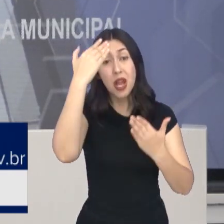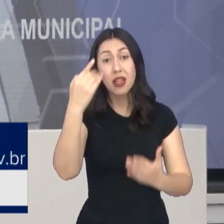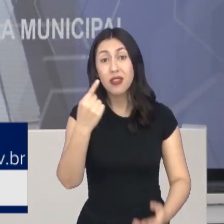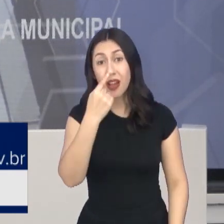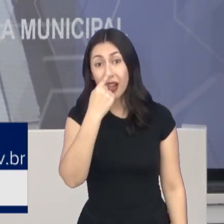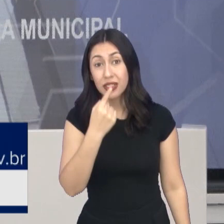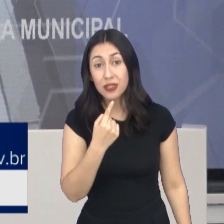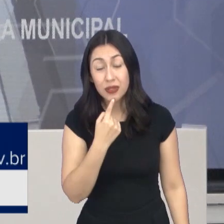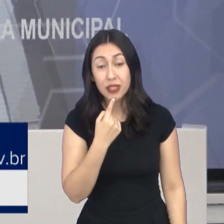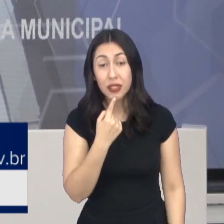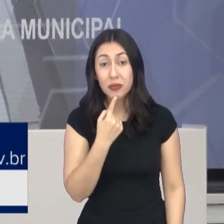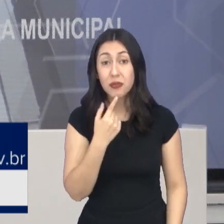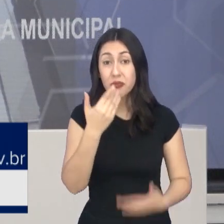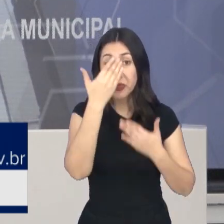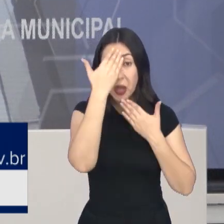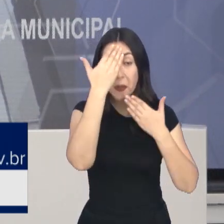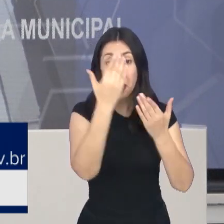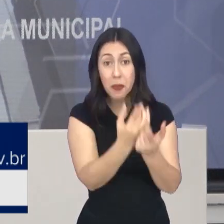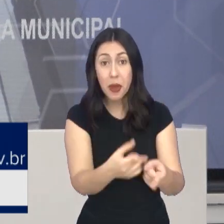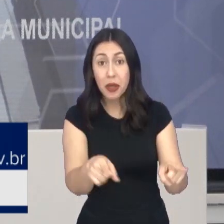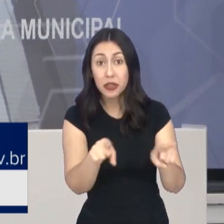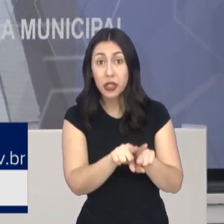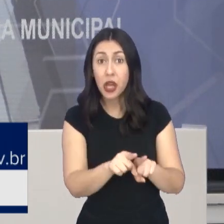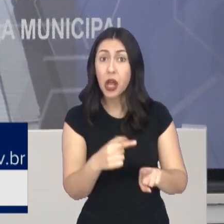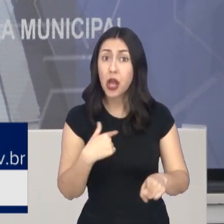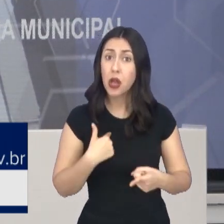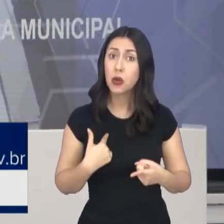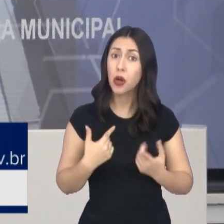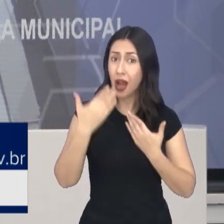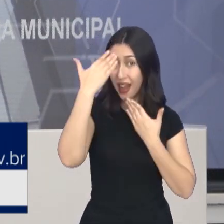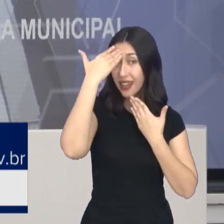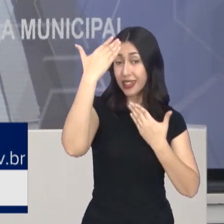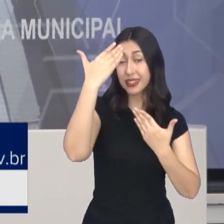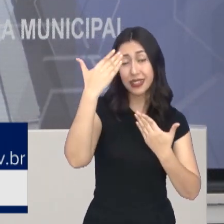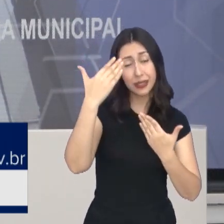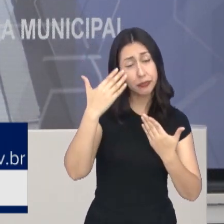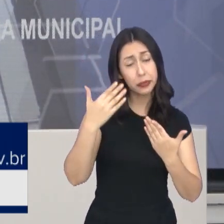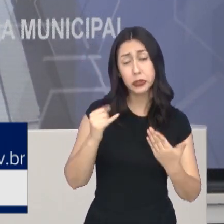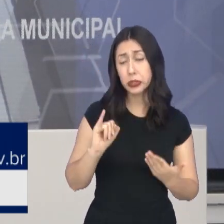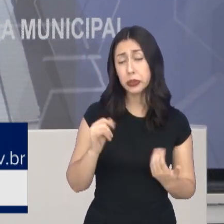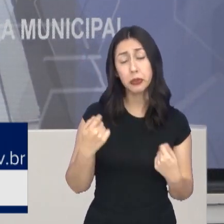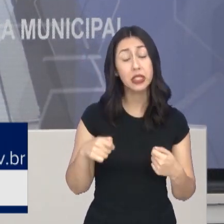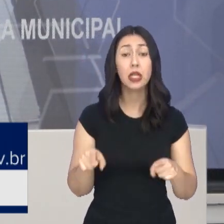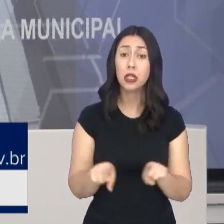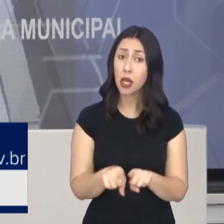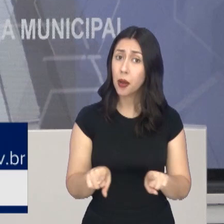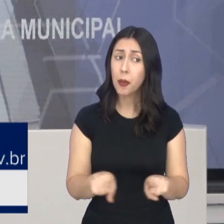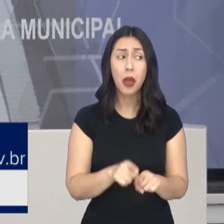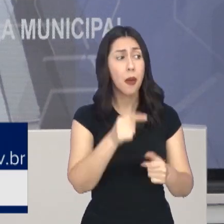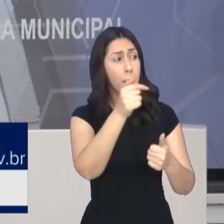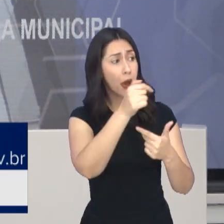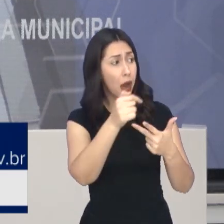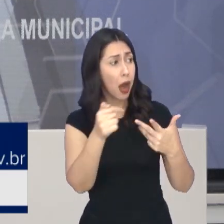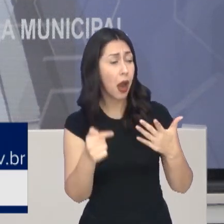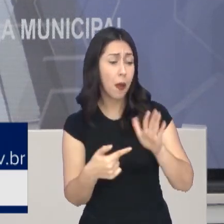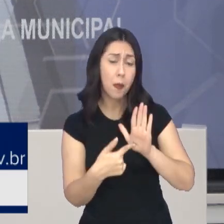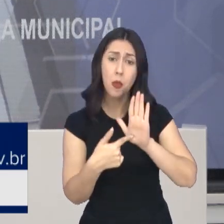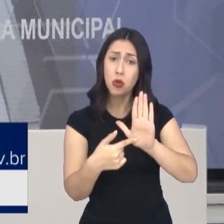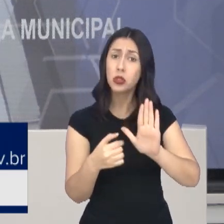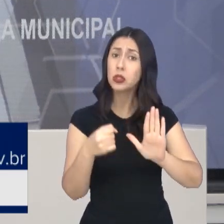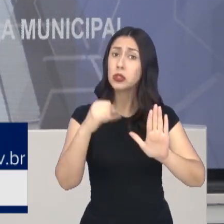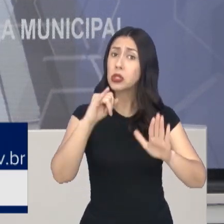Farias. Obrigado pela parceria. Vou agradecer quando a gente tiver que agradecer. E vou, sim, também apontar, quando